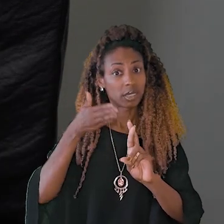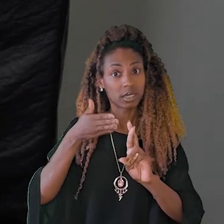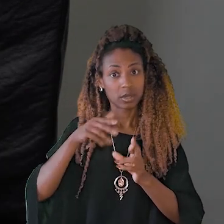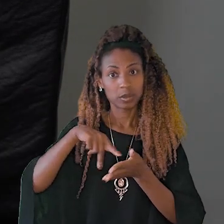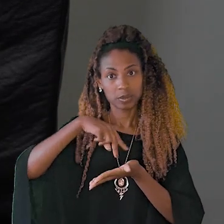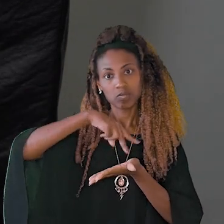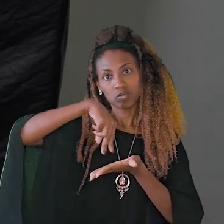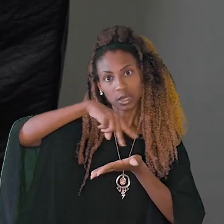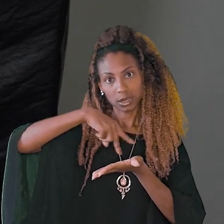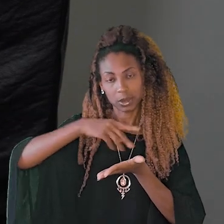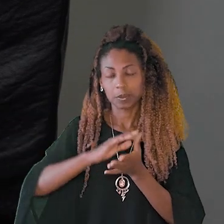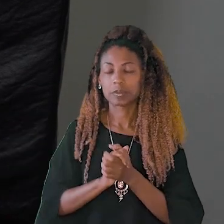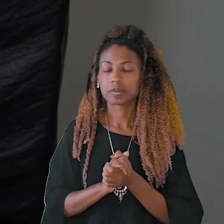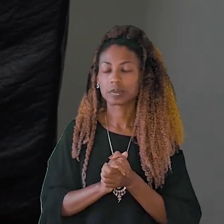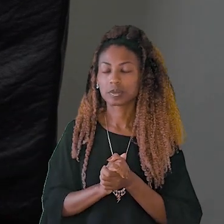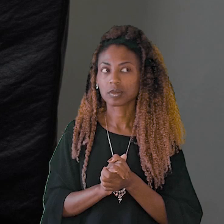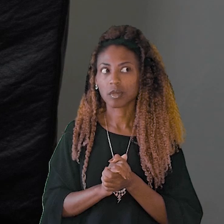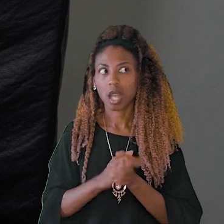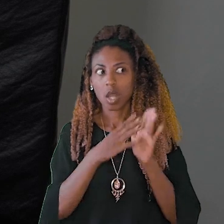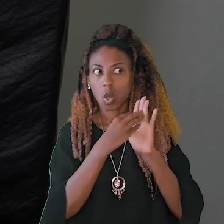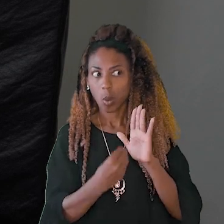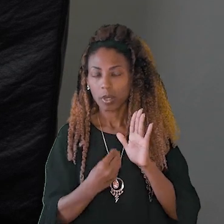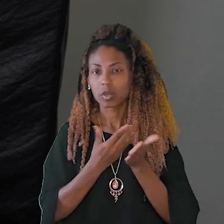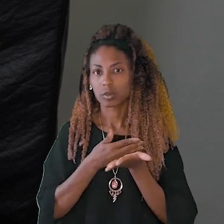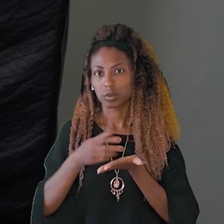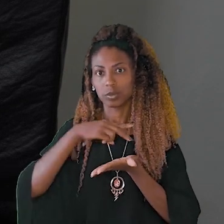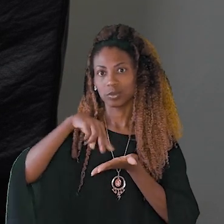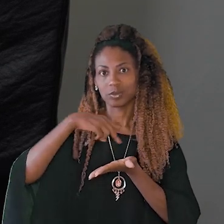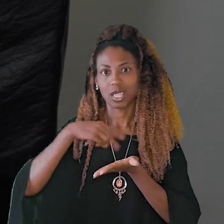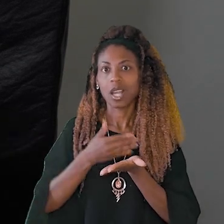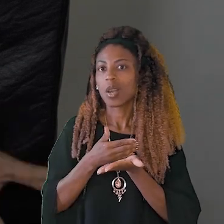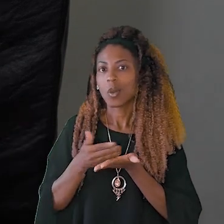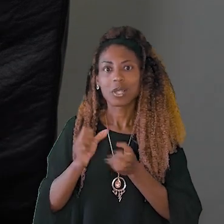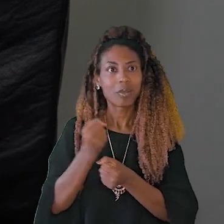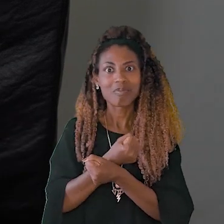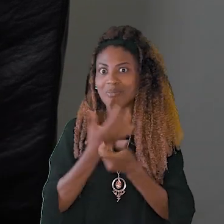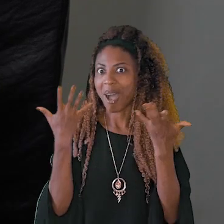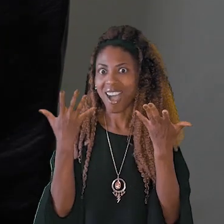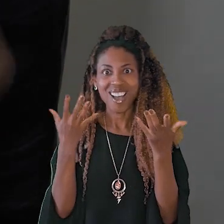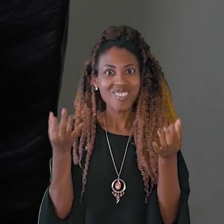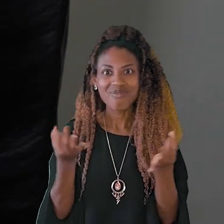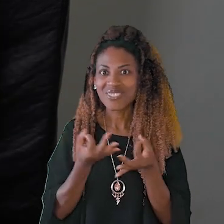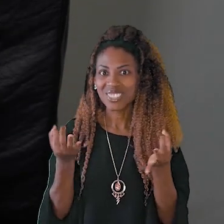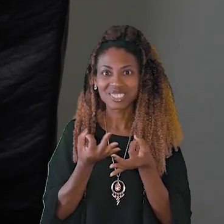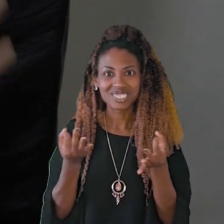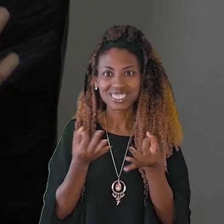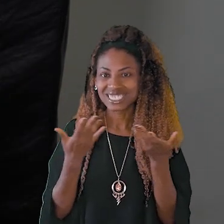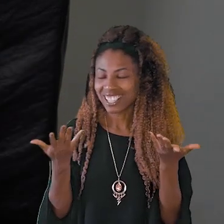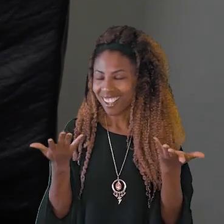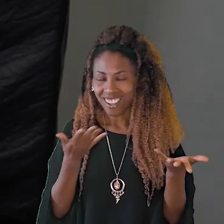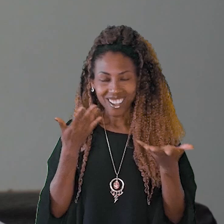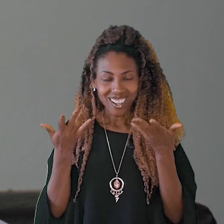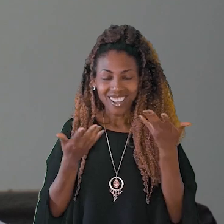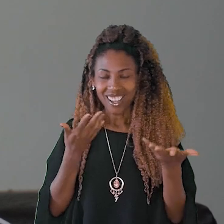dança também. E foi através dele que eu comecei também a dançar especificamente, né, eu achava aquilo mágico, eu falava, ai gente, eu quero, sabe, eu quero sentir essa energia